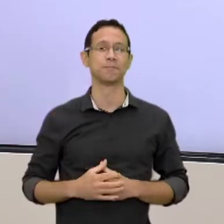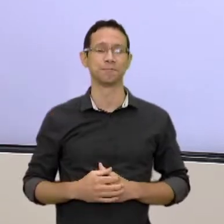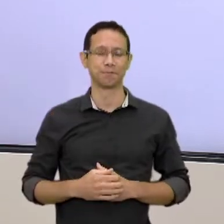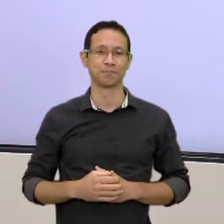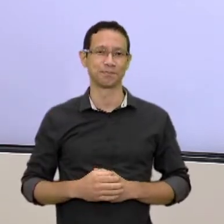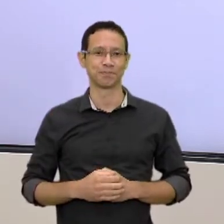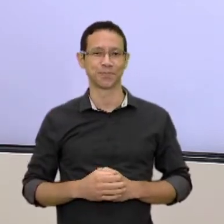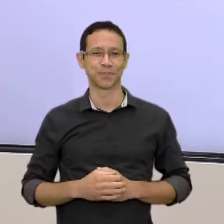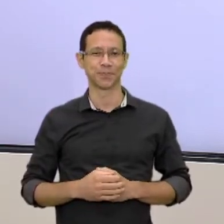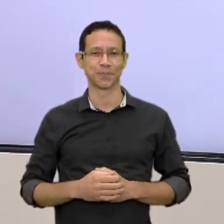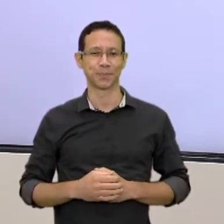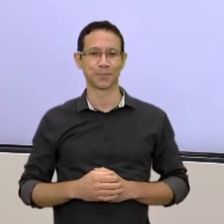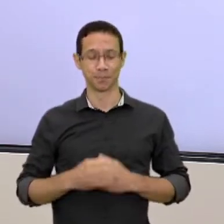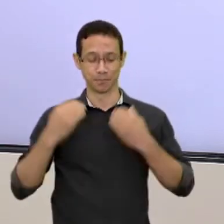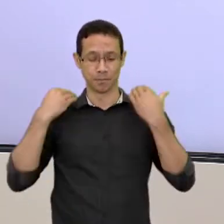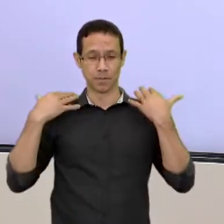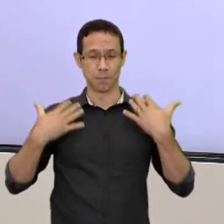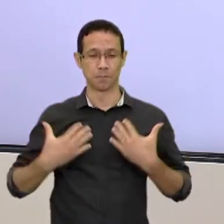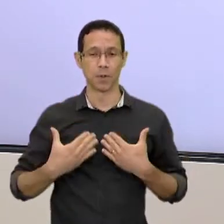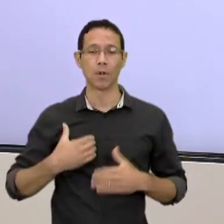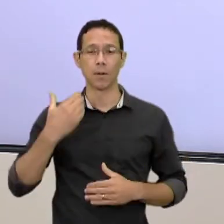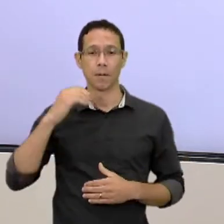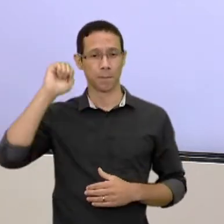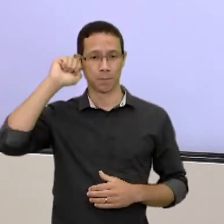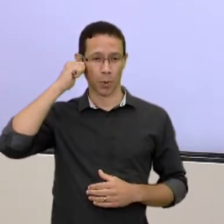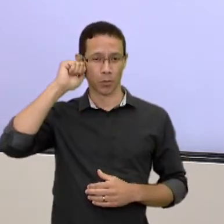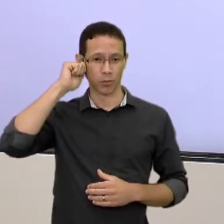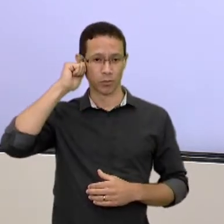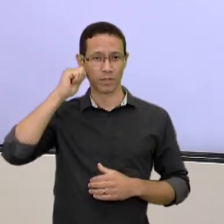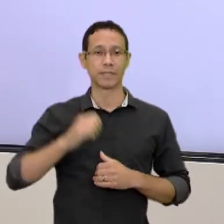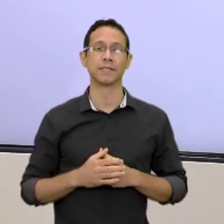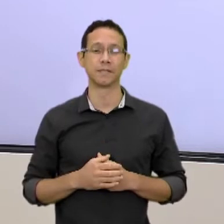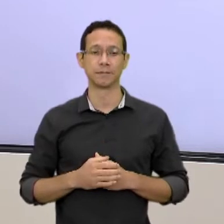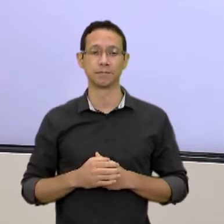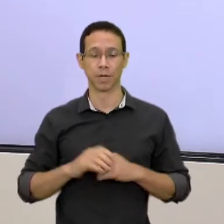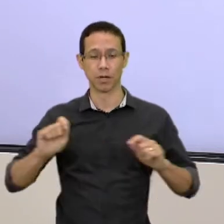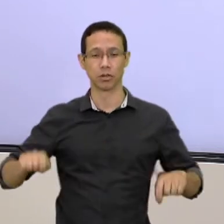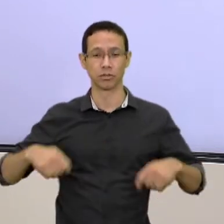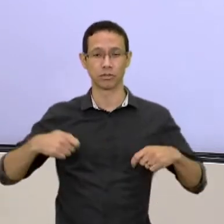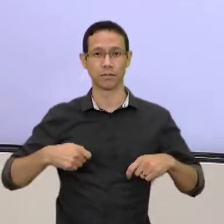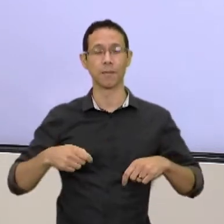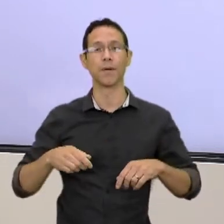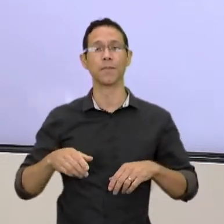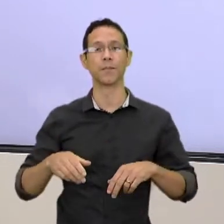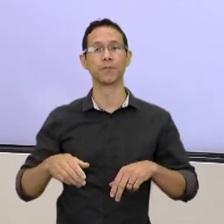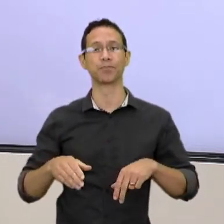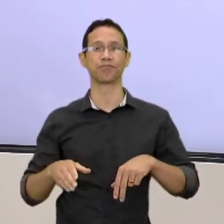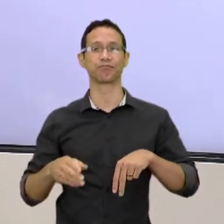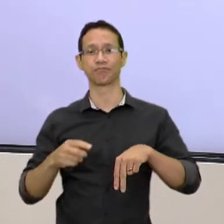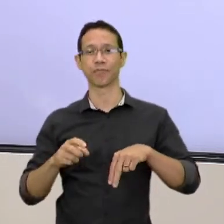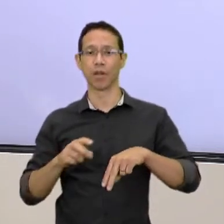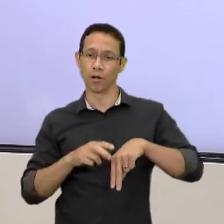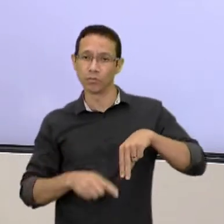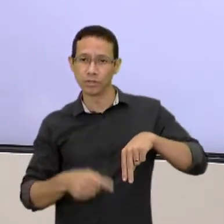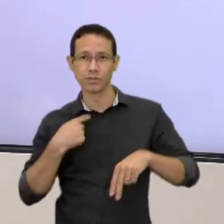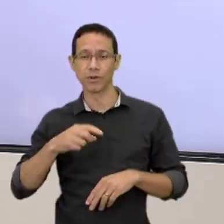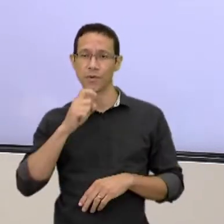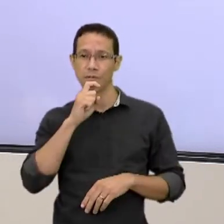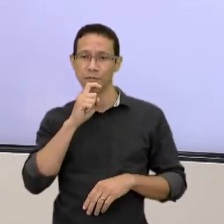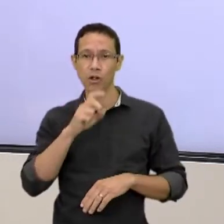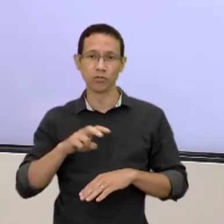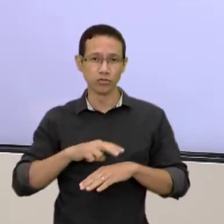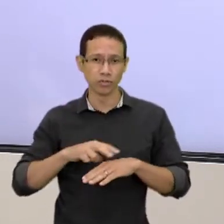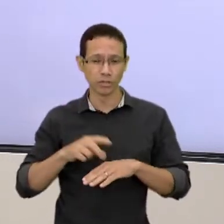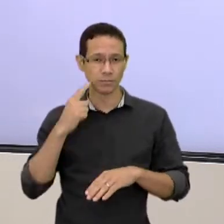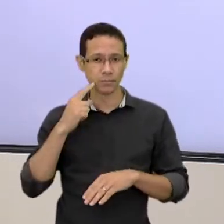coque. Estou com uma camisa preta, uma calça verde bandeira e um sapato